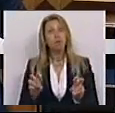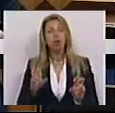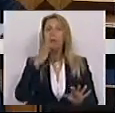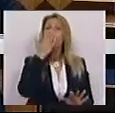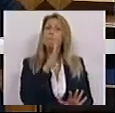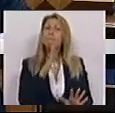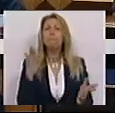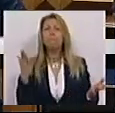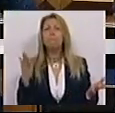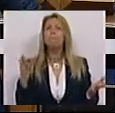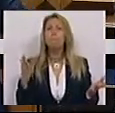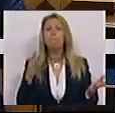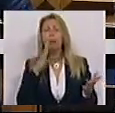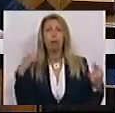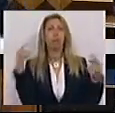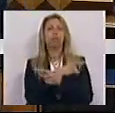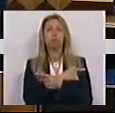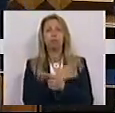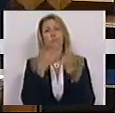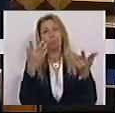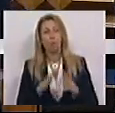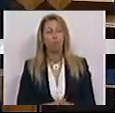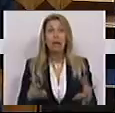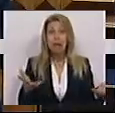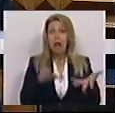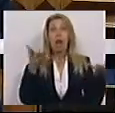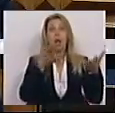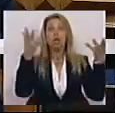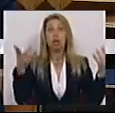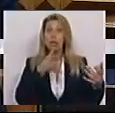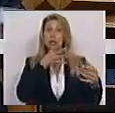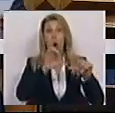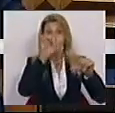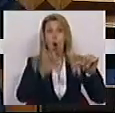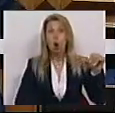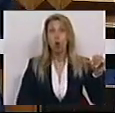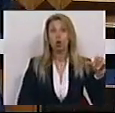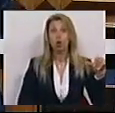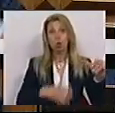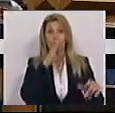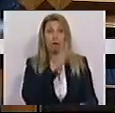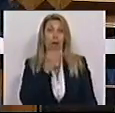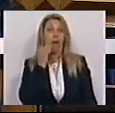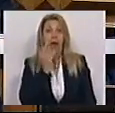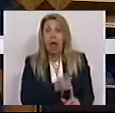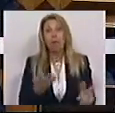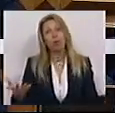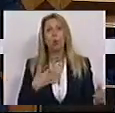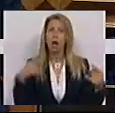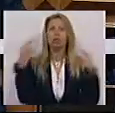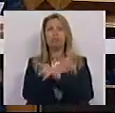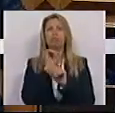são contraditórios, ou melhor, na ligeireza dos discursos habituais são contraditórios. E nós acreditamos que, desde que haja